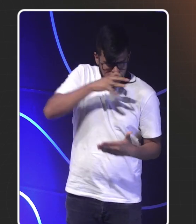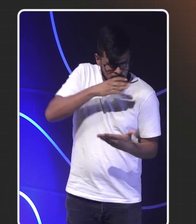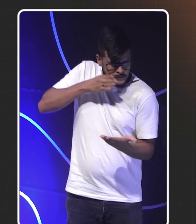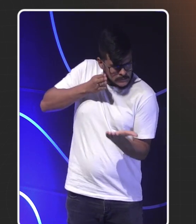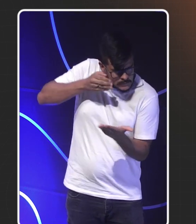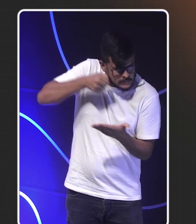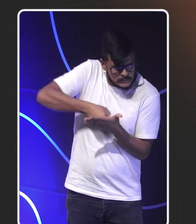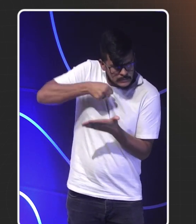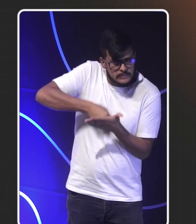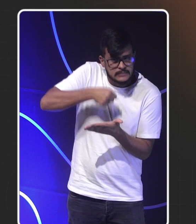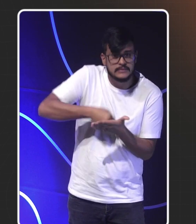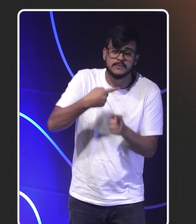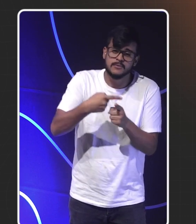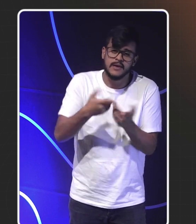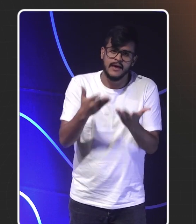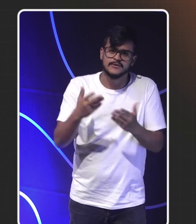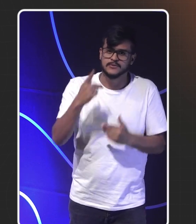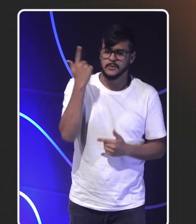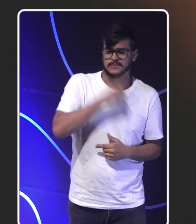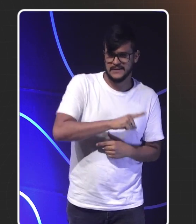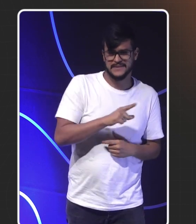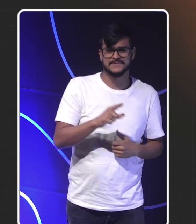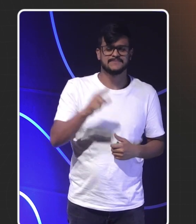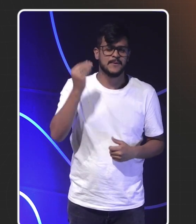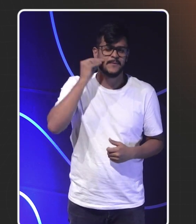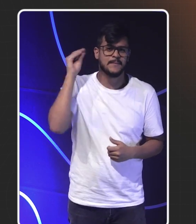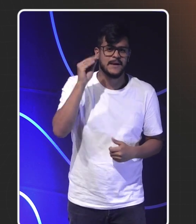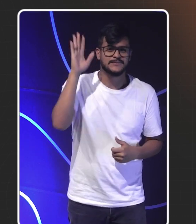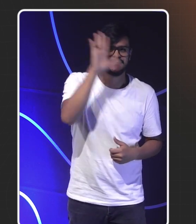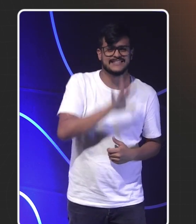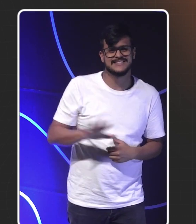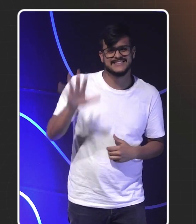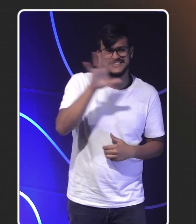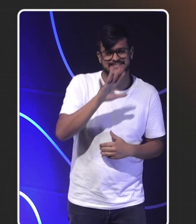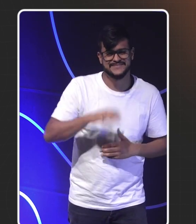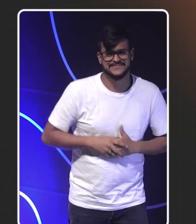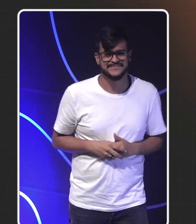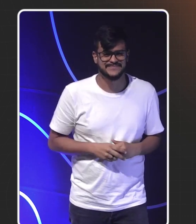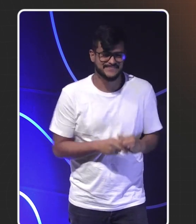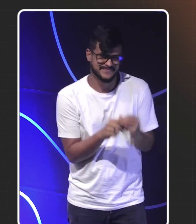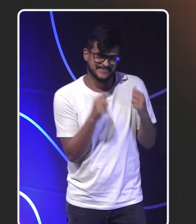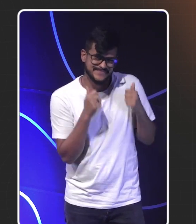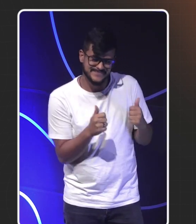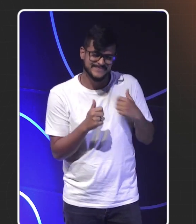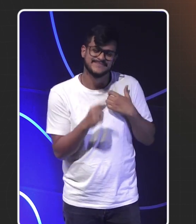tua história. Beijo no ouvido, Brasil! Ui! Ai,